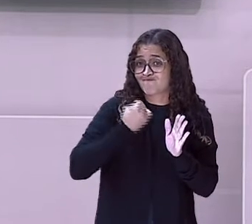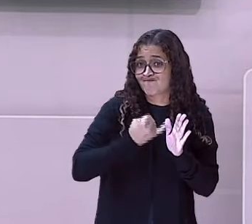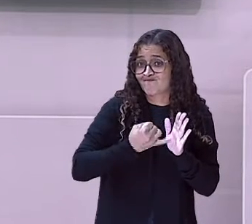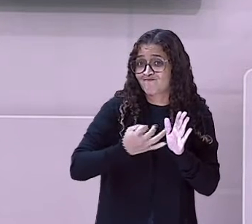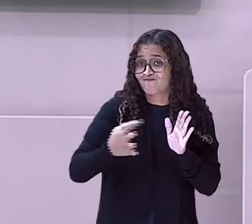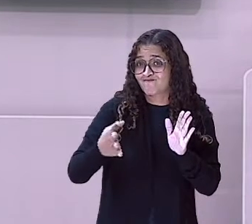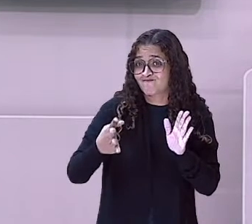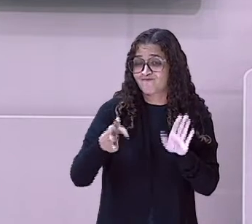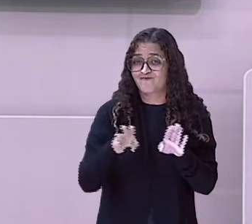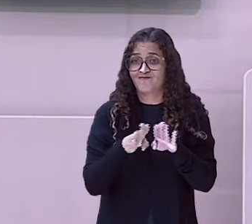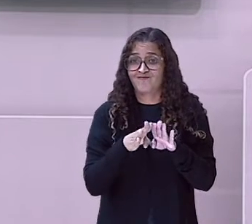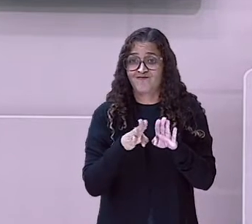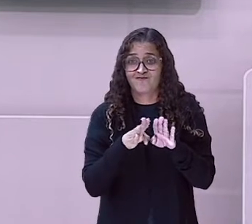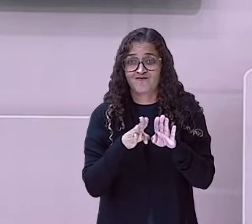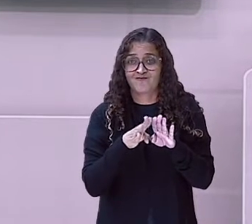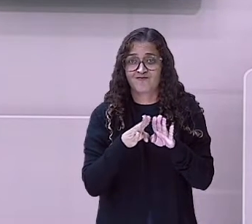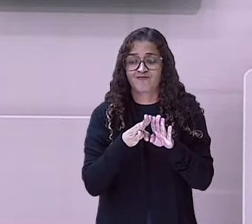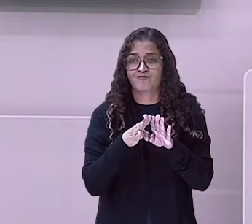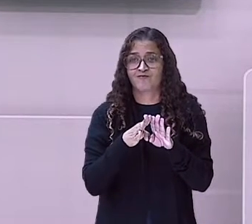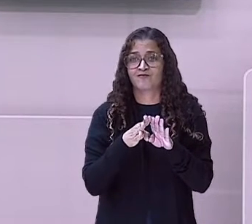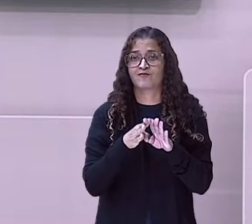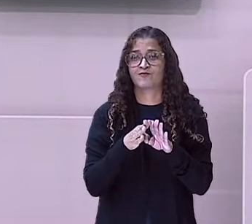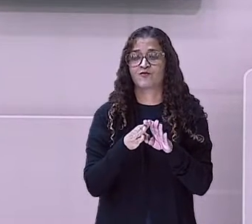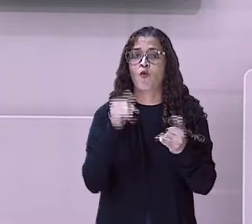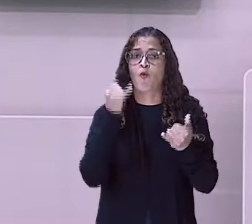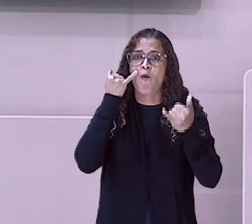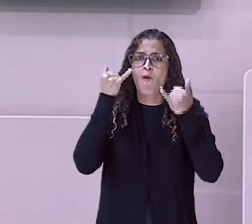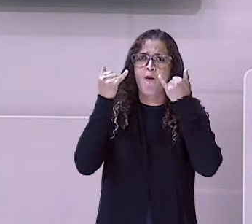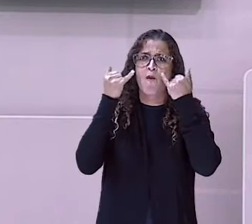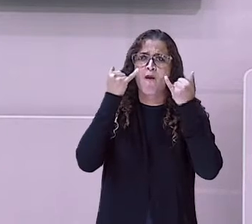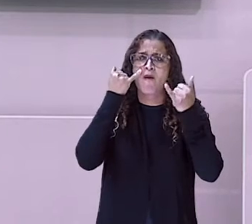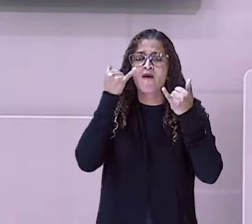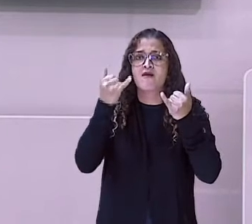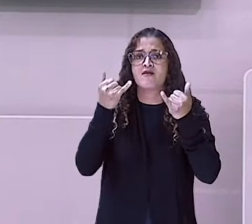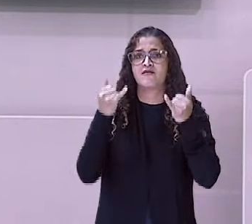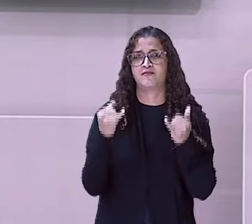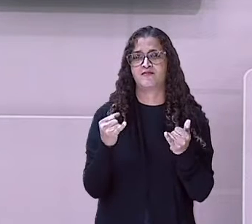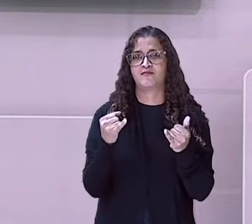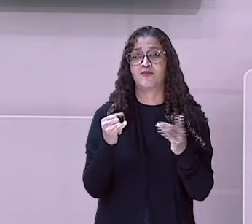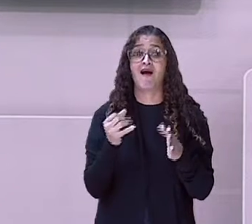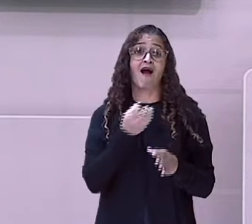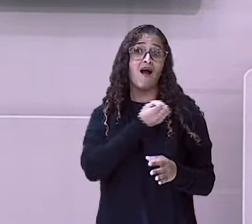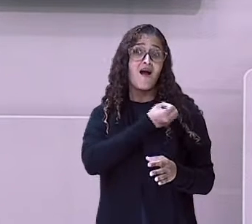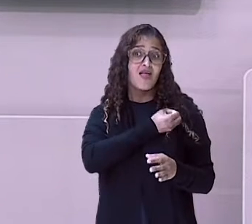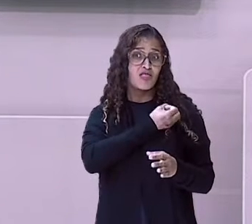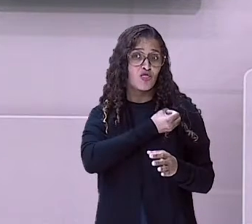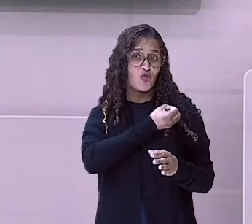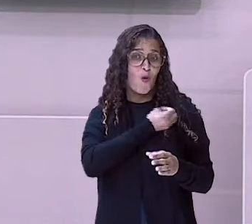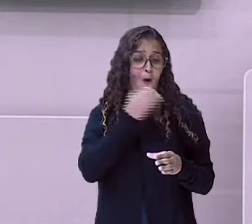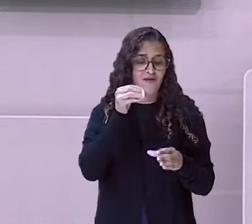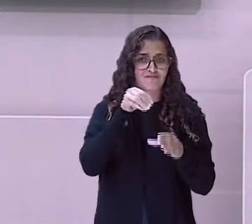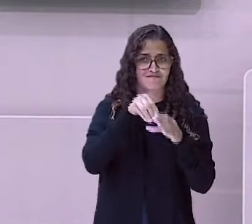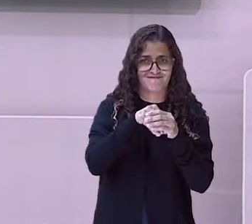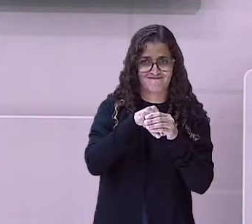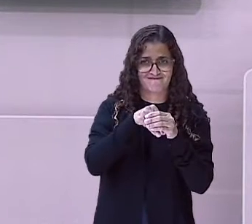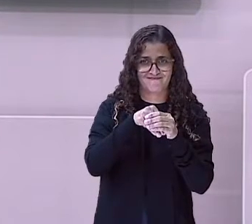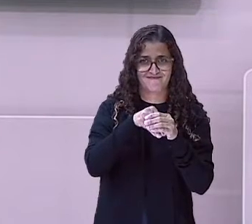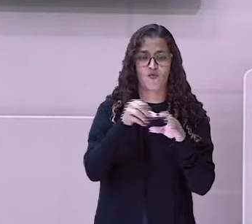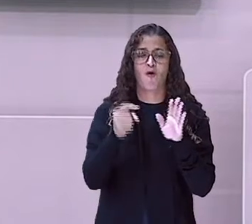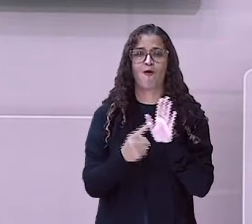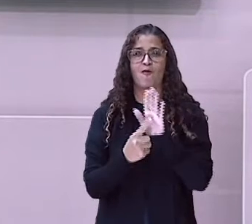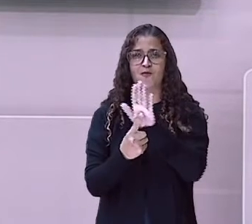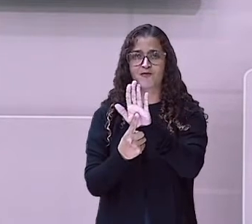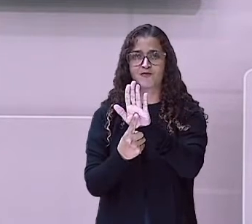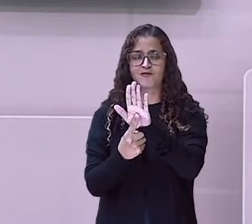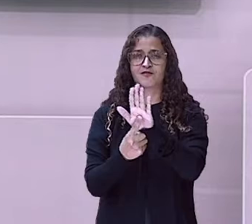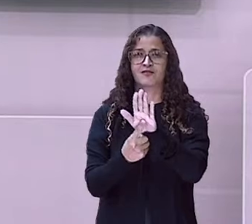o calendário com dados quantitativos a respeito de números. Hoje, nós